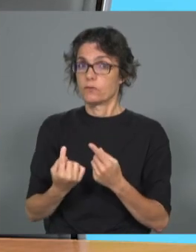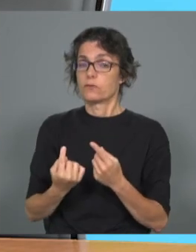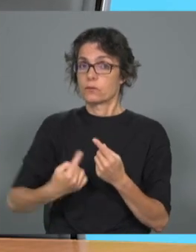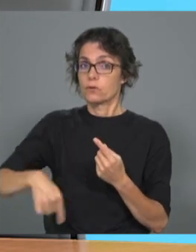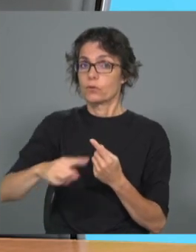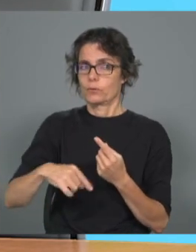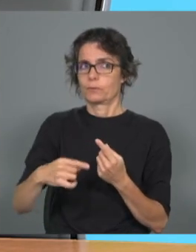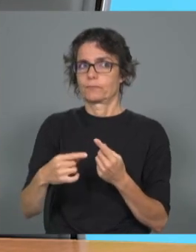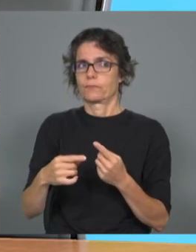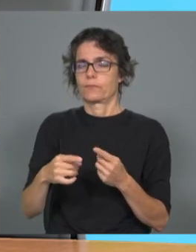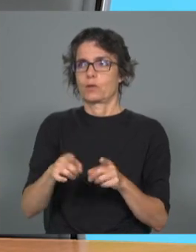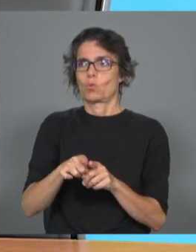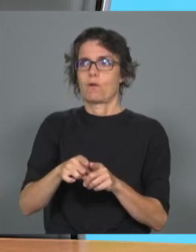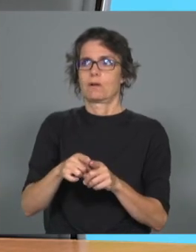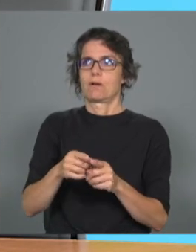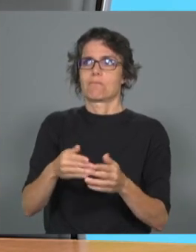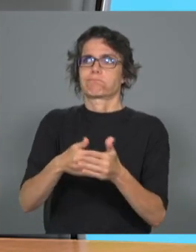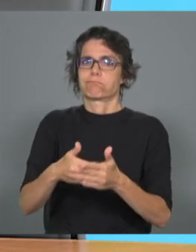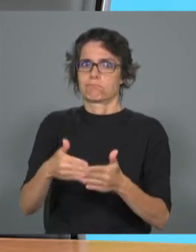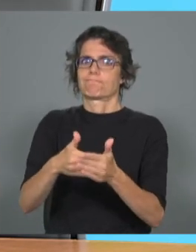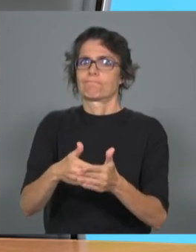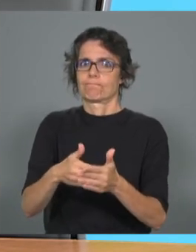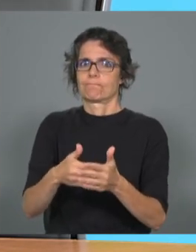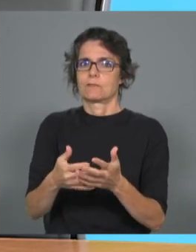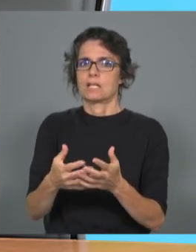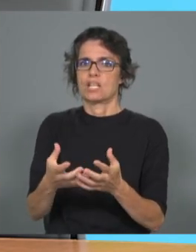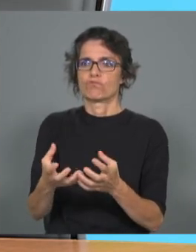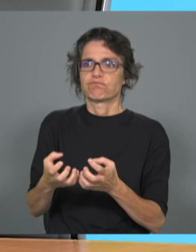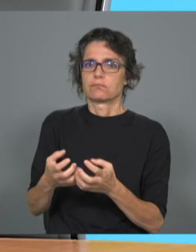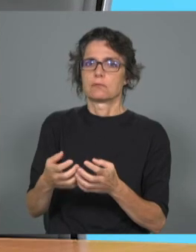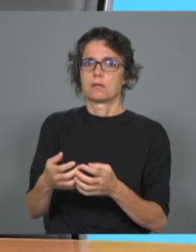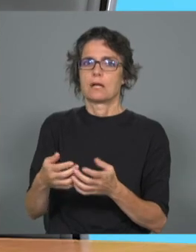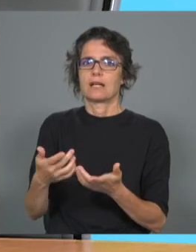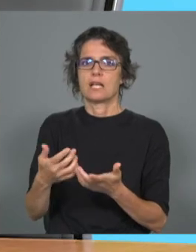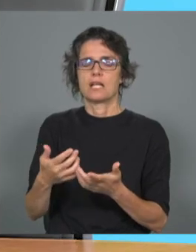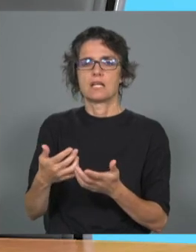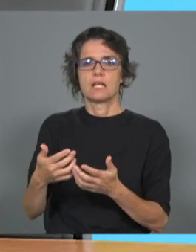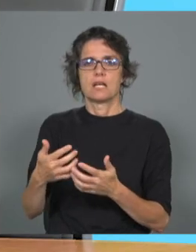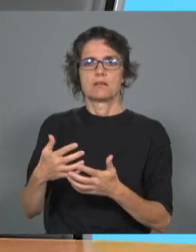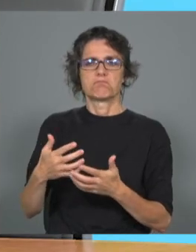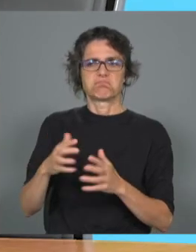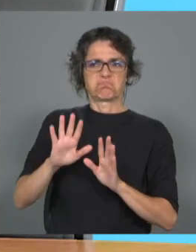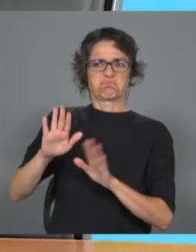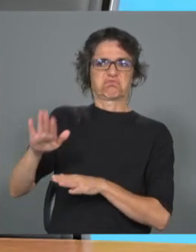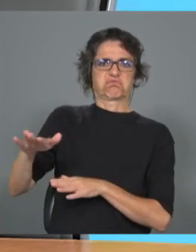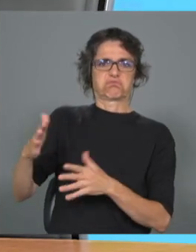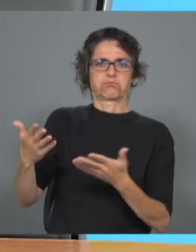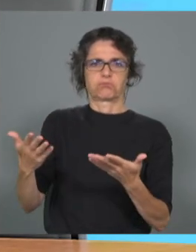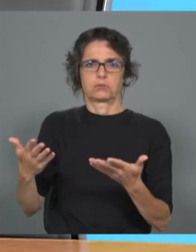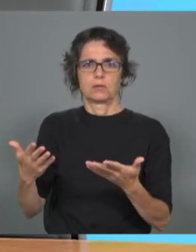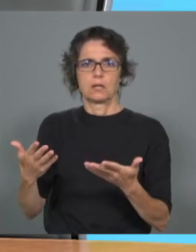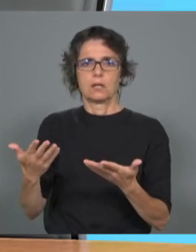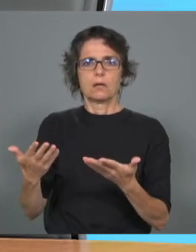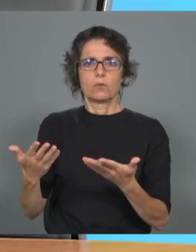nossos muros, muros que temos que derrubar, temos os egoísmos, temos os nacionalismos que temos que combater. Ainda se